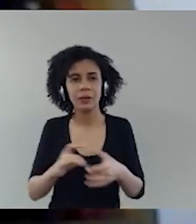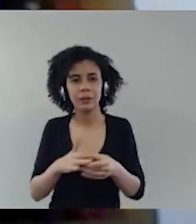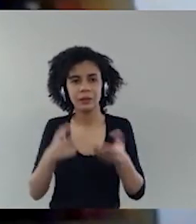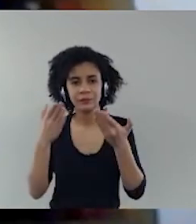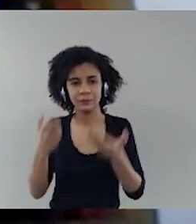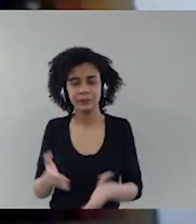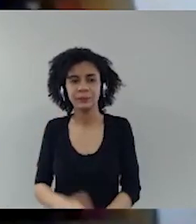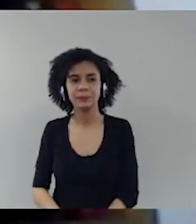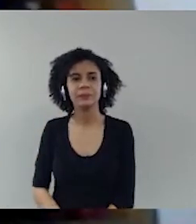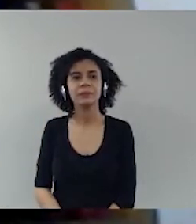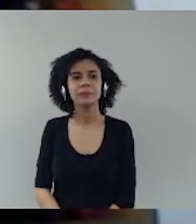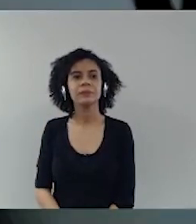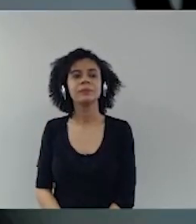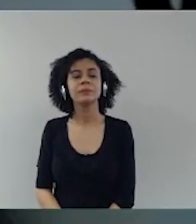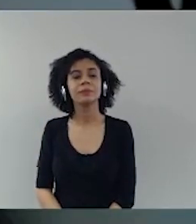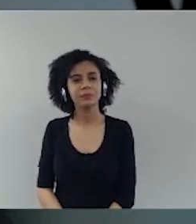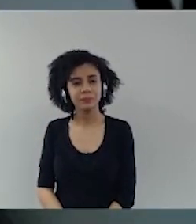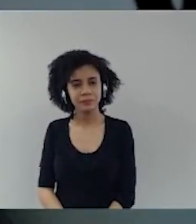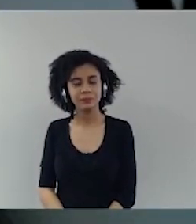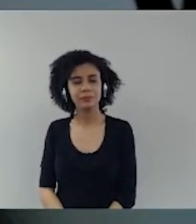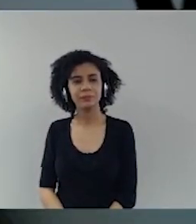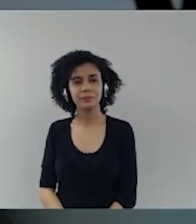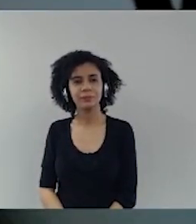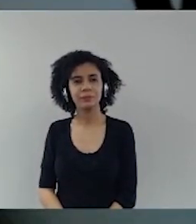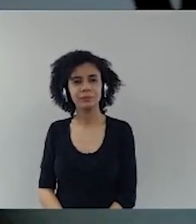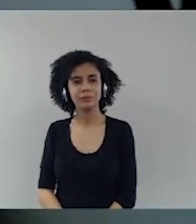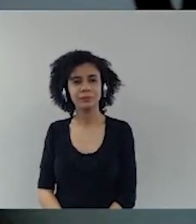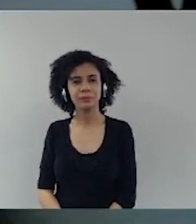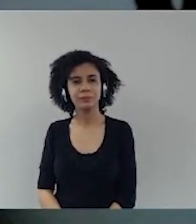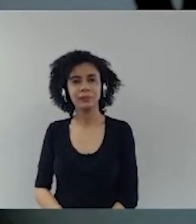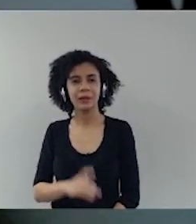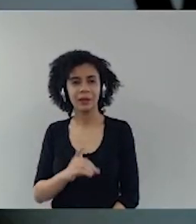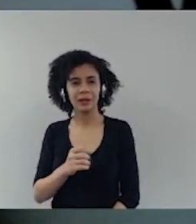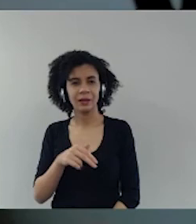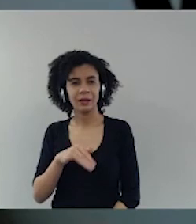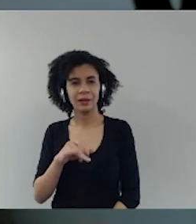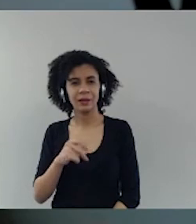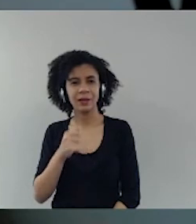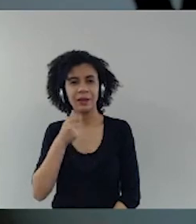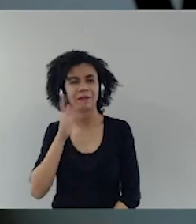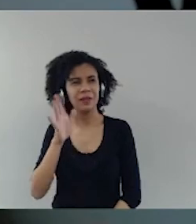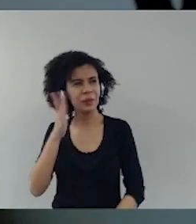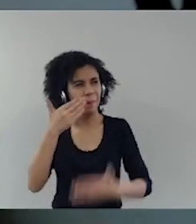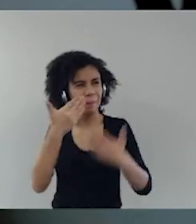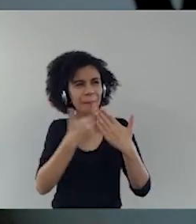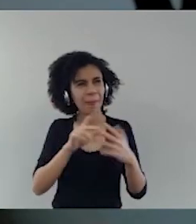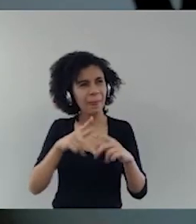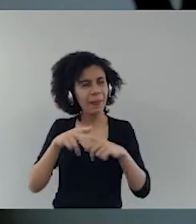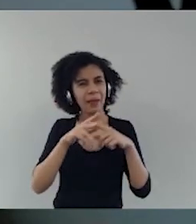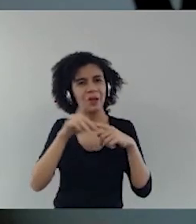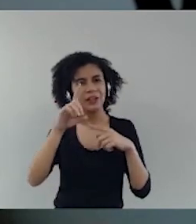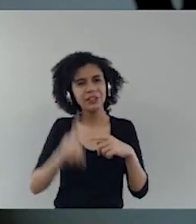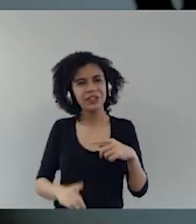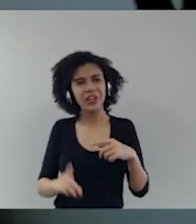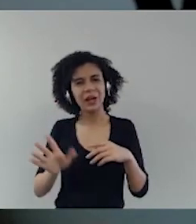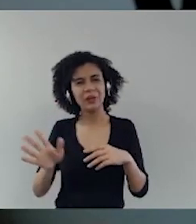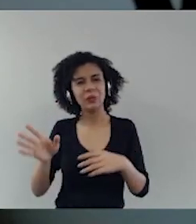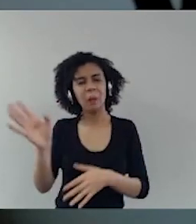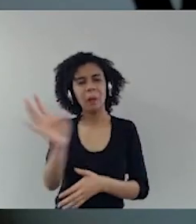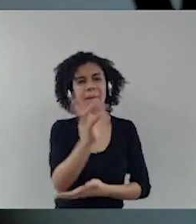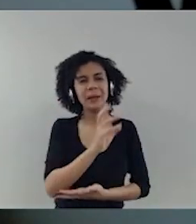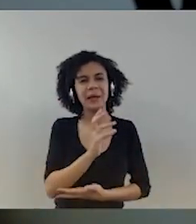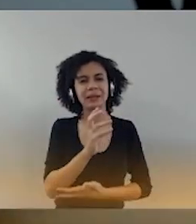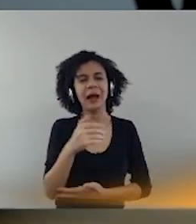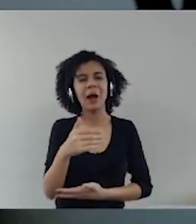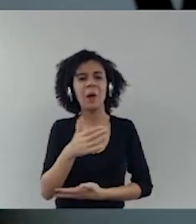favor. Bem, Daniela falou assim, você já está uma planejadora, porque eu sou do direito ambiental, eu